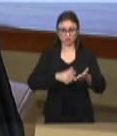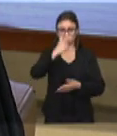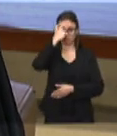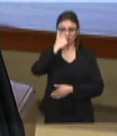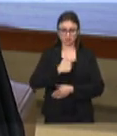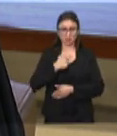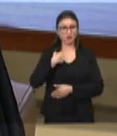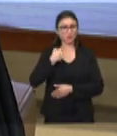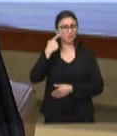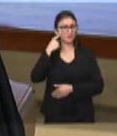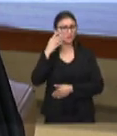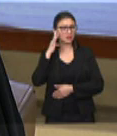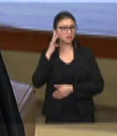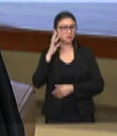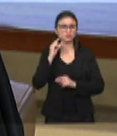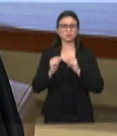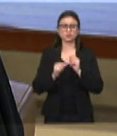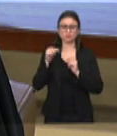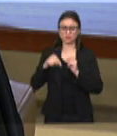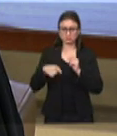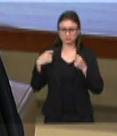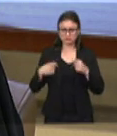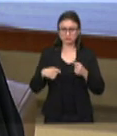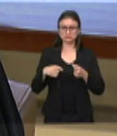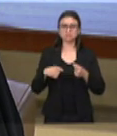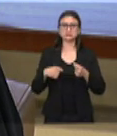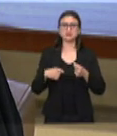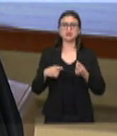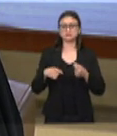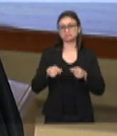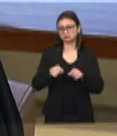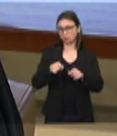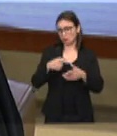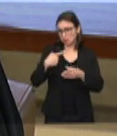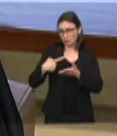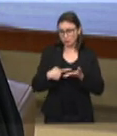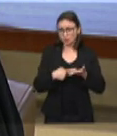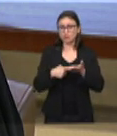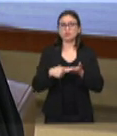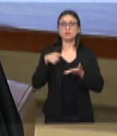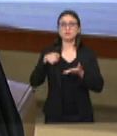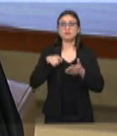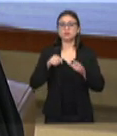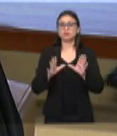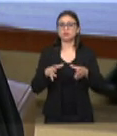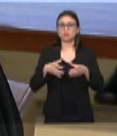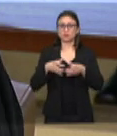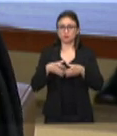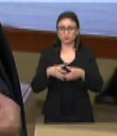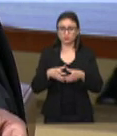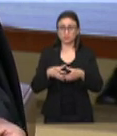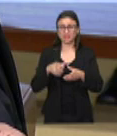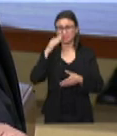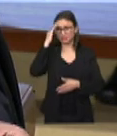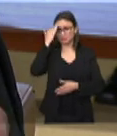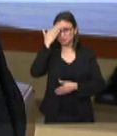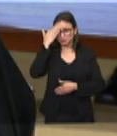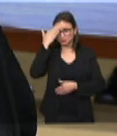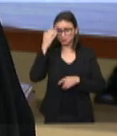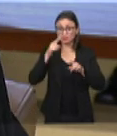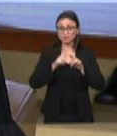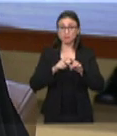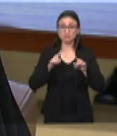jurisprudência, todavia, presidente, deve ser revisitada por este colegiado, se não para a reversão do entendimento, ao menos que